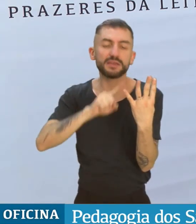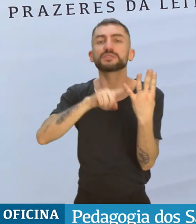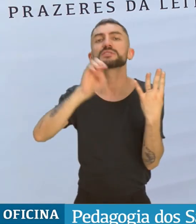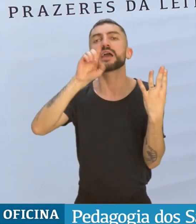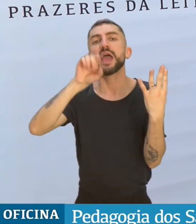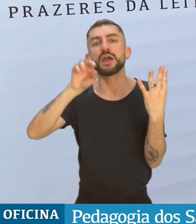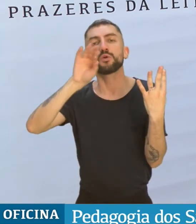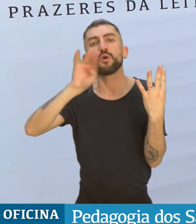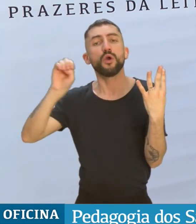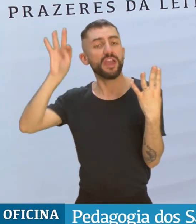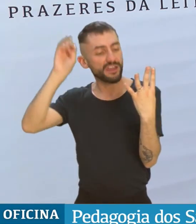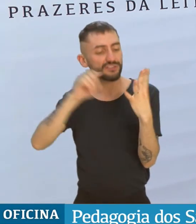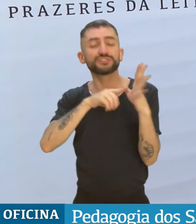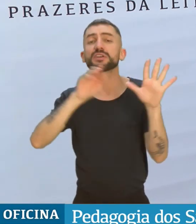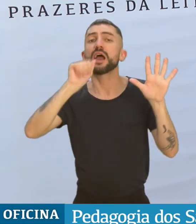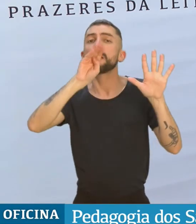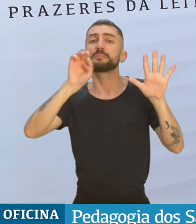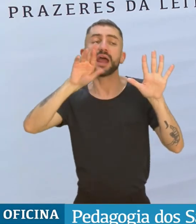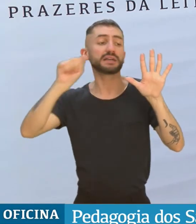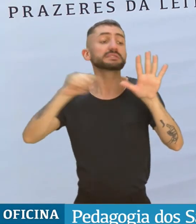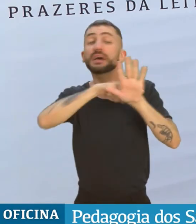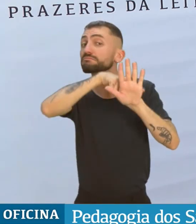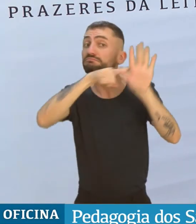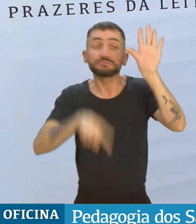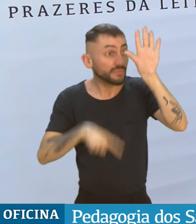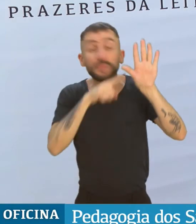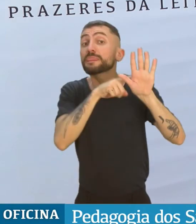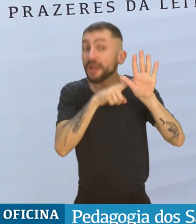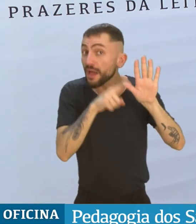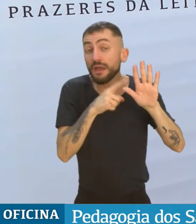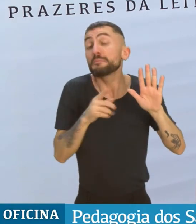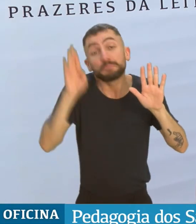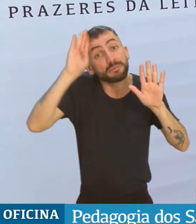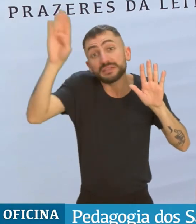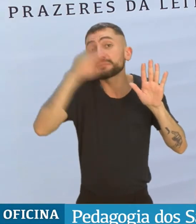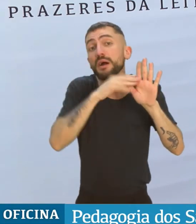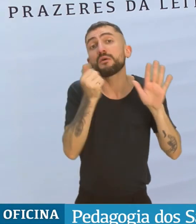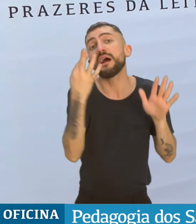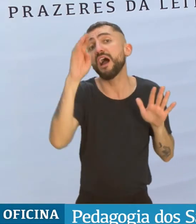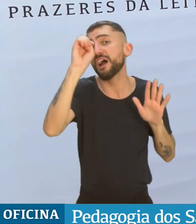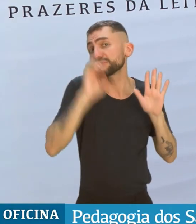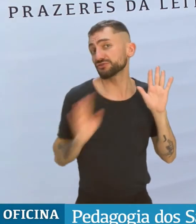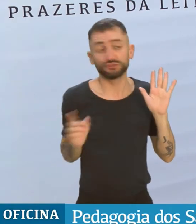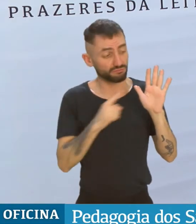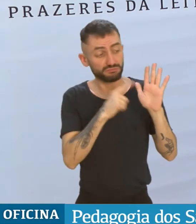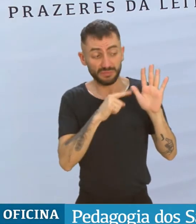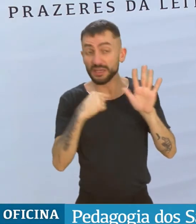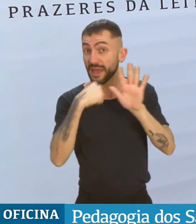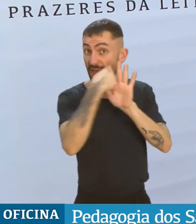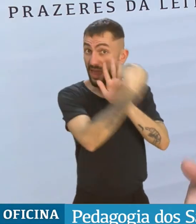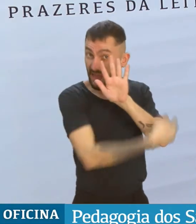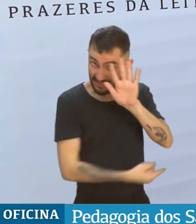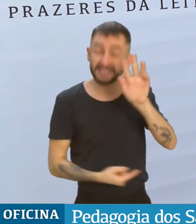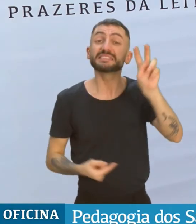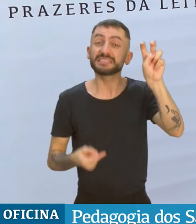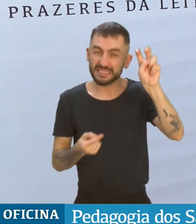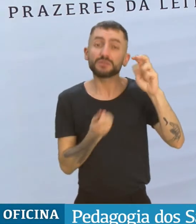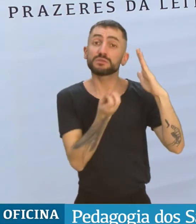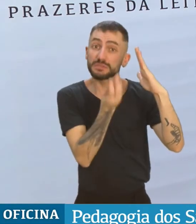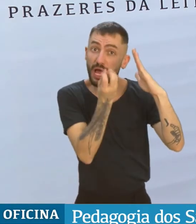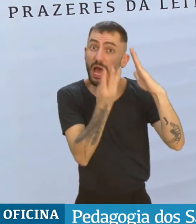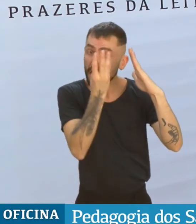Brasa, porque todos esses saraus, para mim, o mais importante é a arte poética. E essa arte poética,